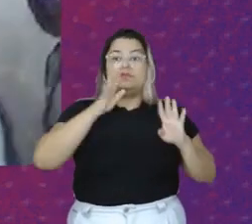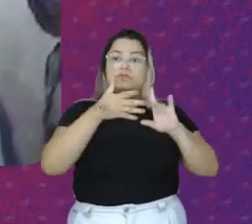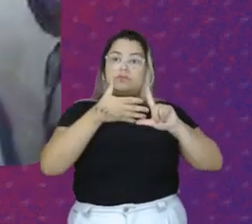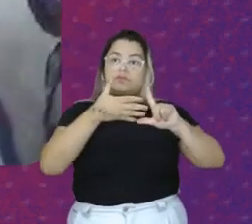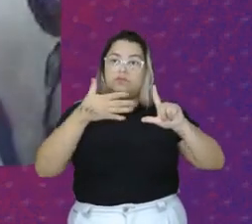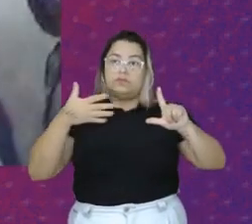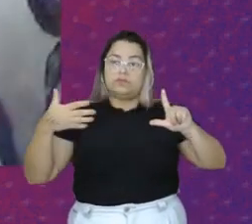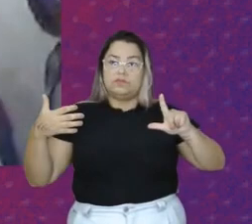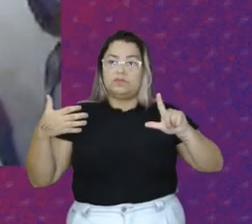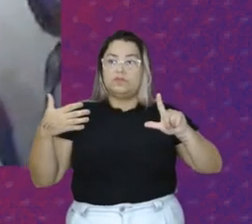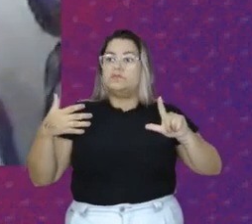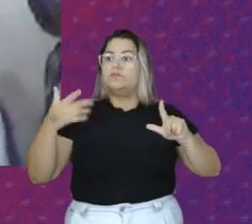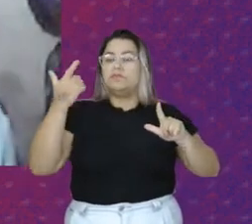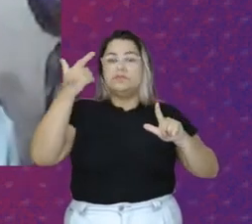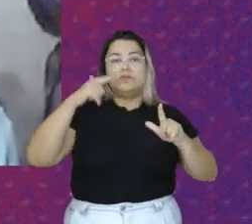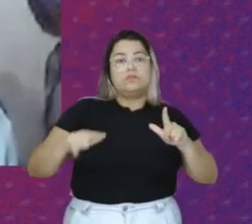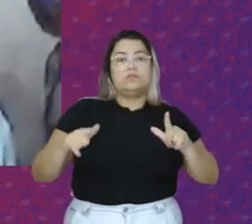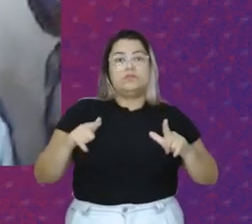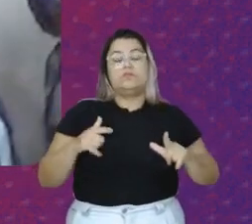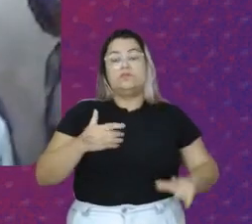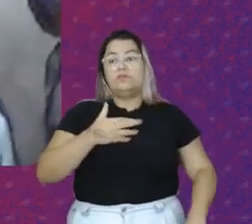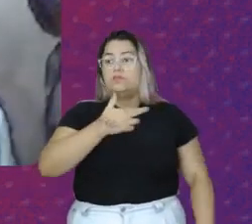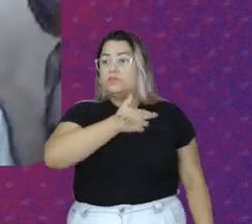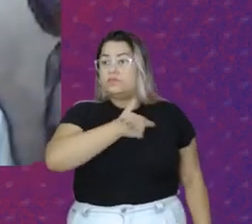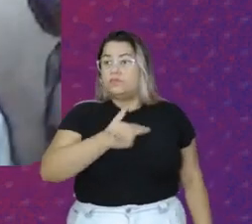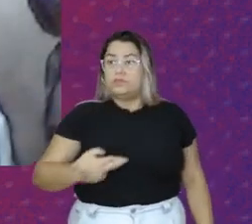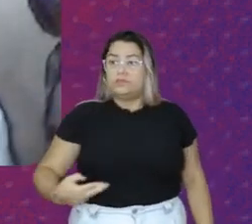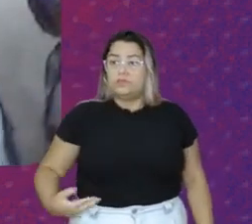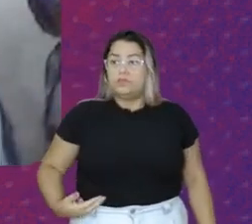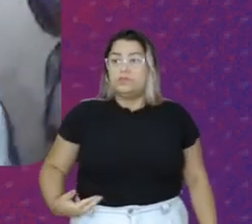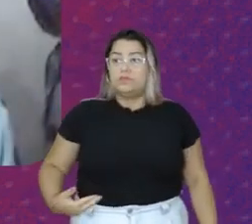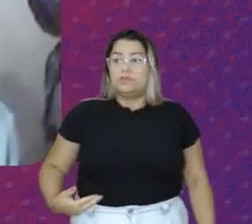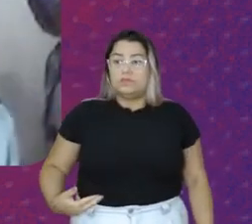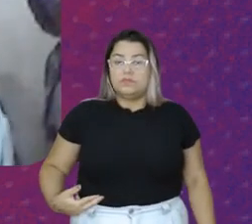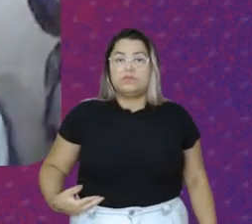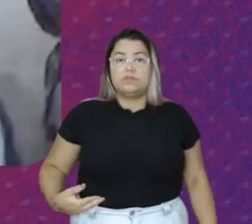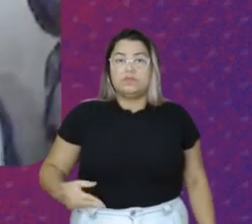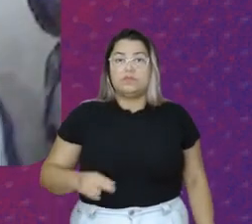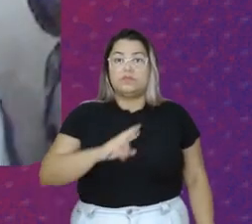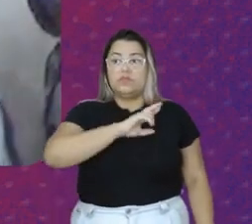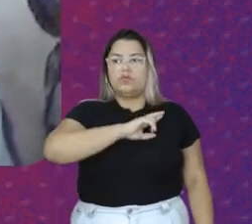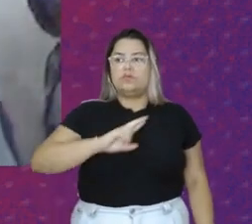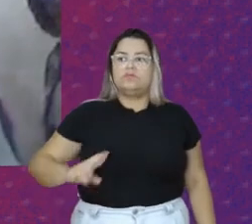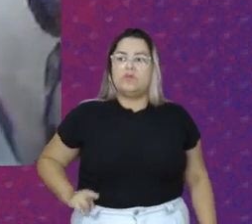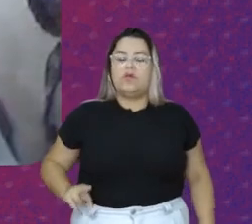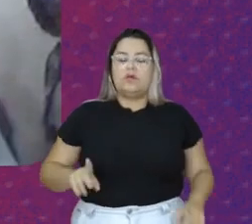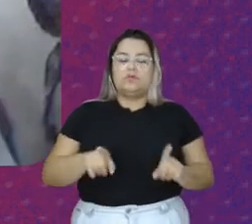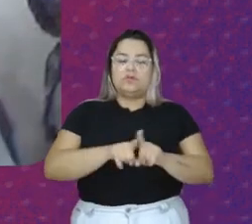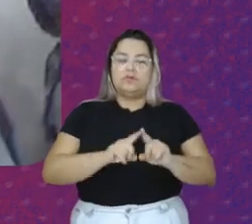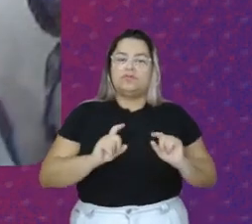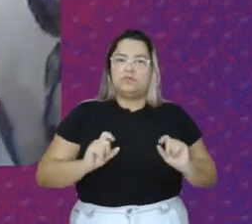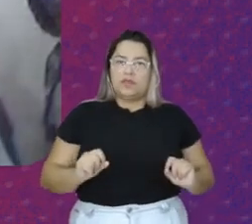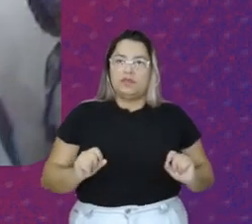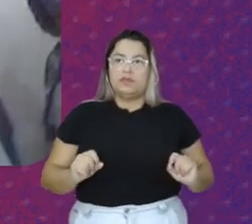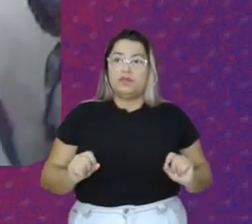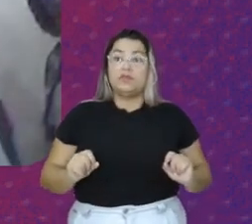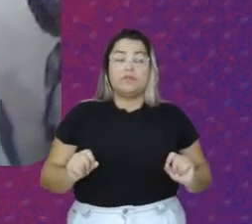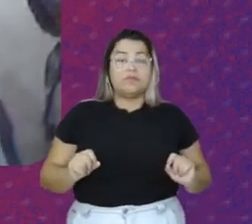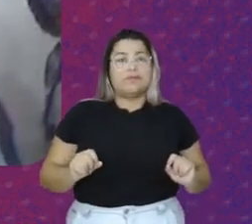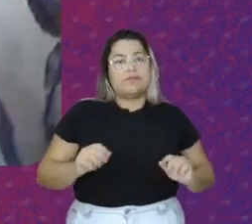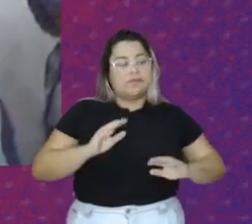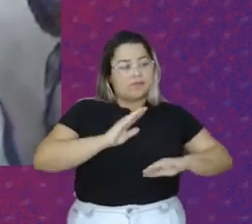LGBT, com outros recortes, até mesmo os recortes religiosos. Então, é